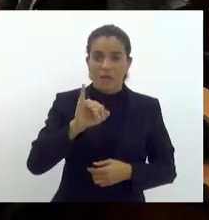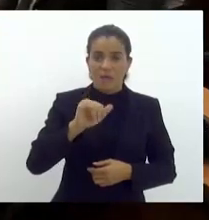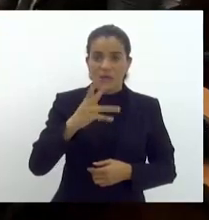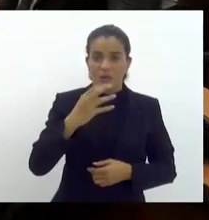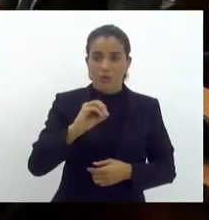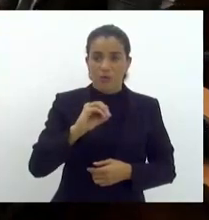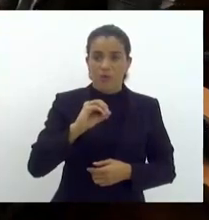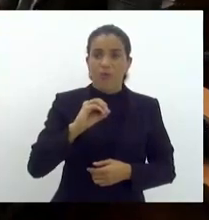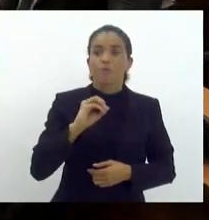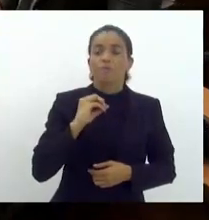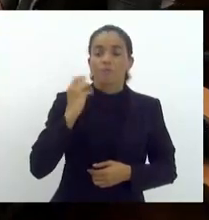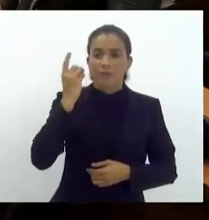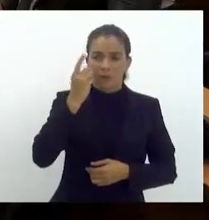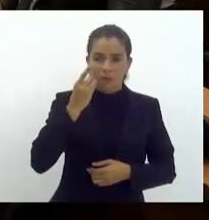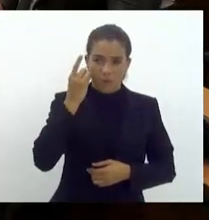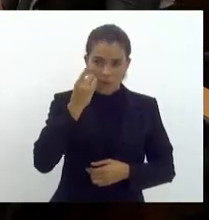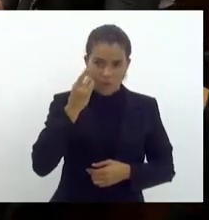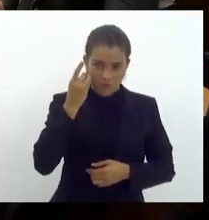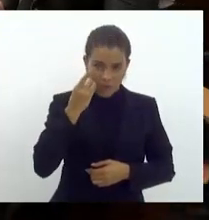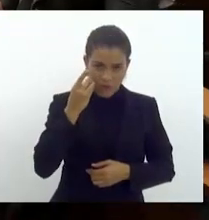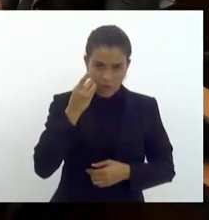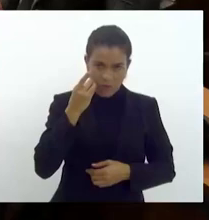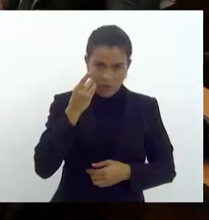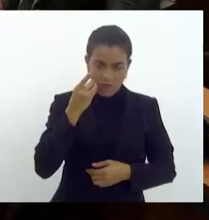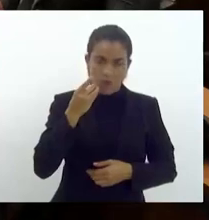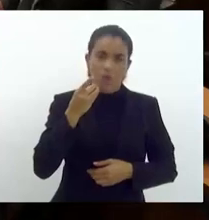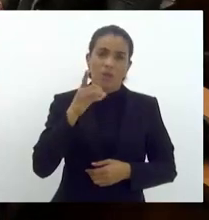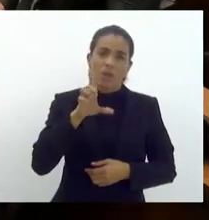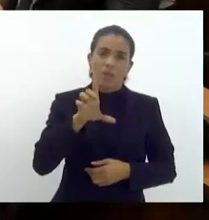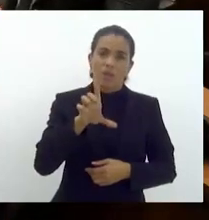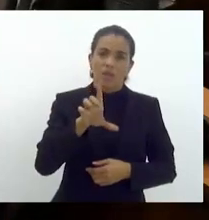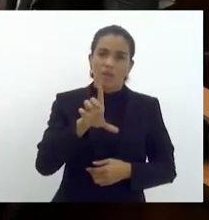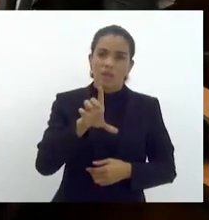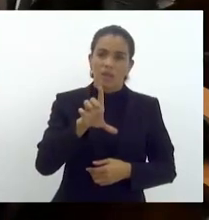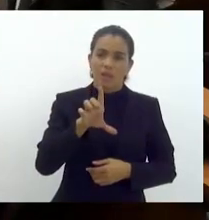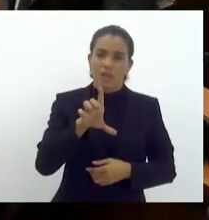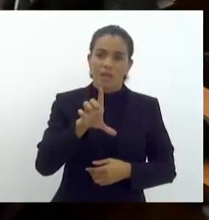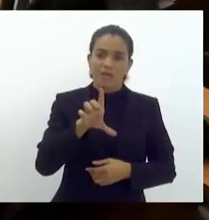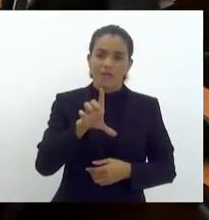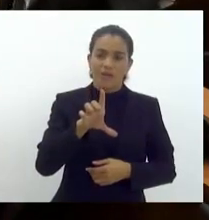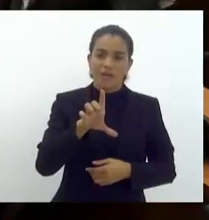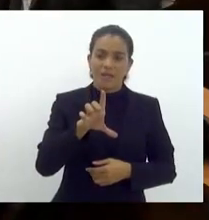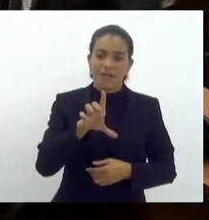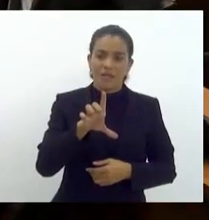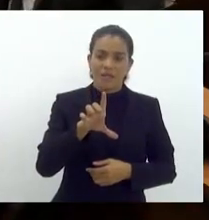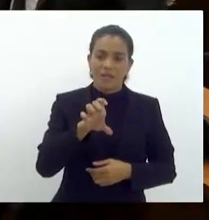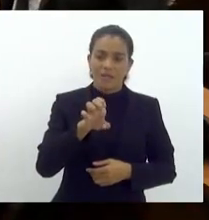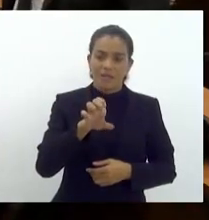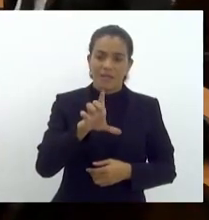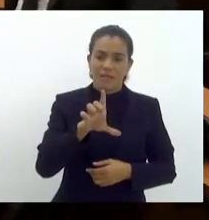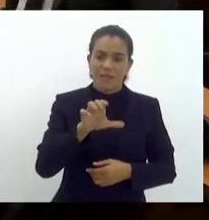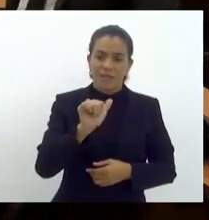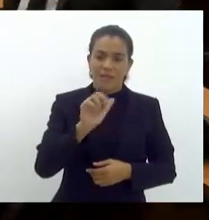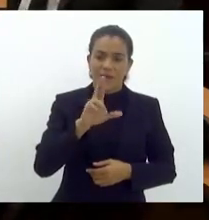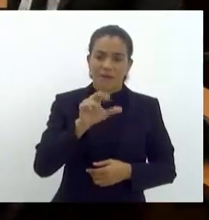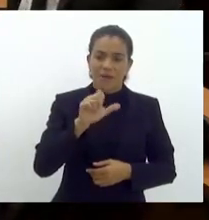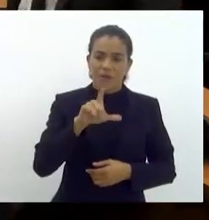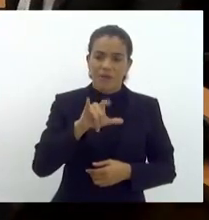Deputado de laroni Tá de licença deputada Índia